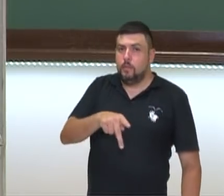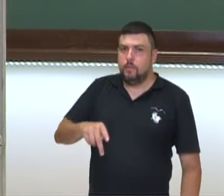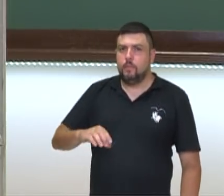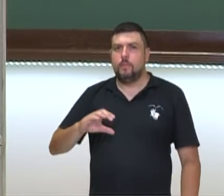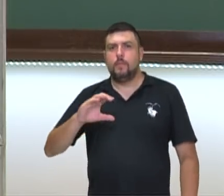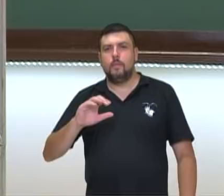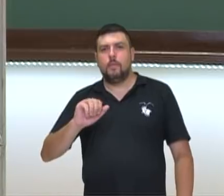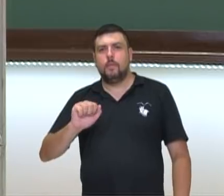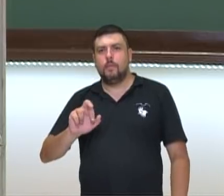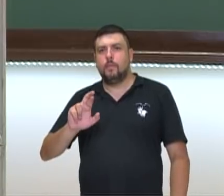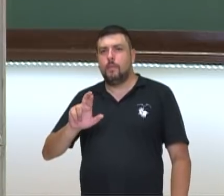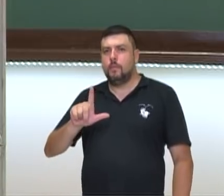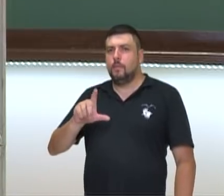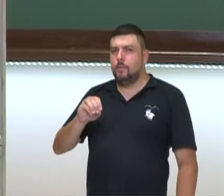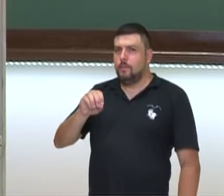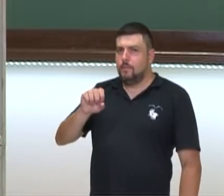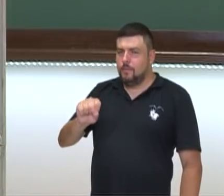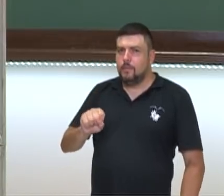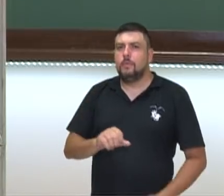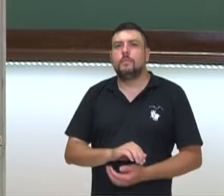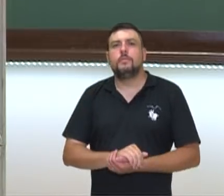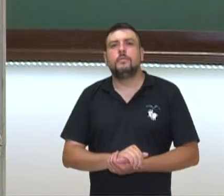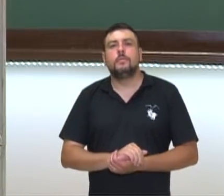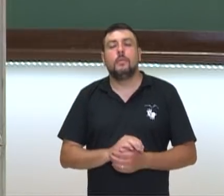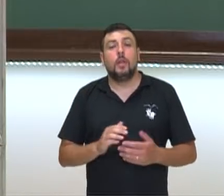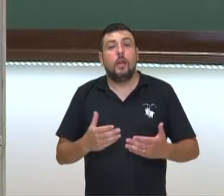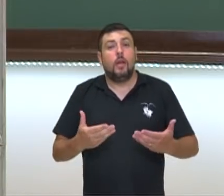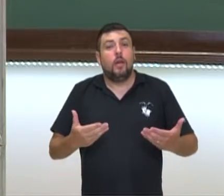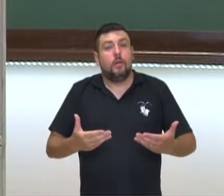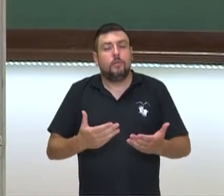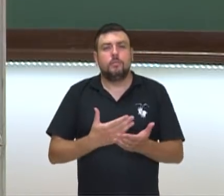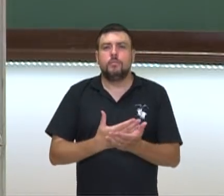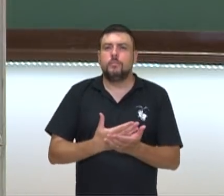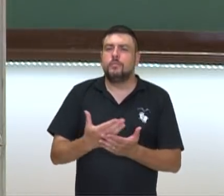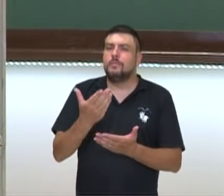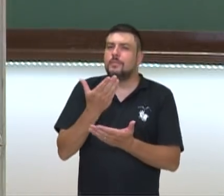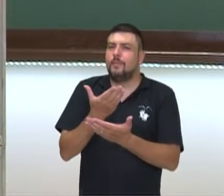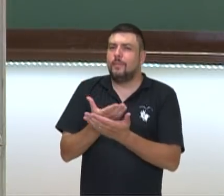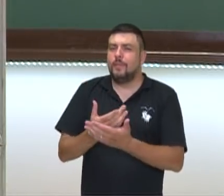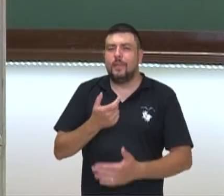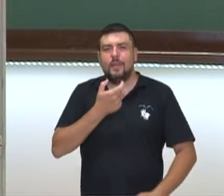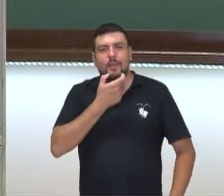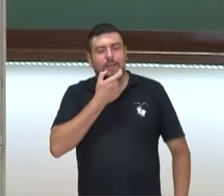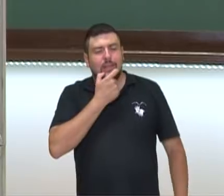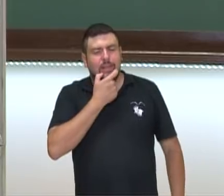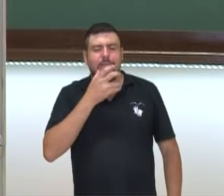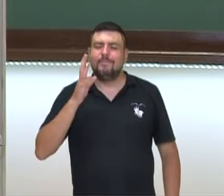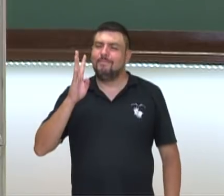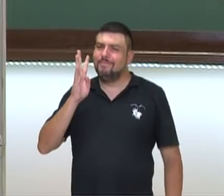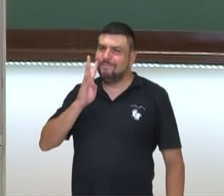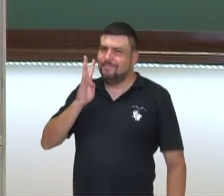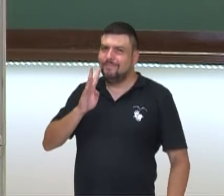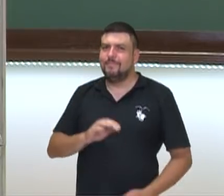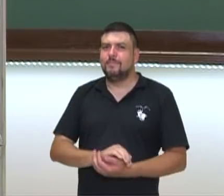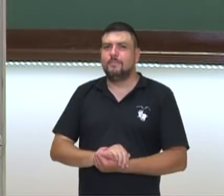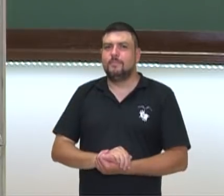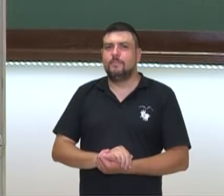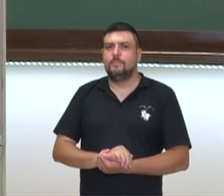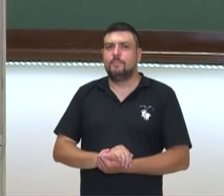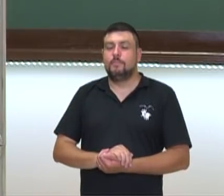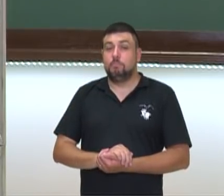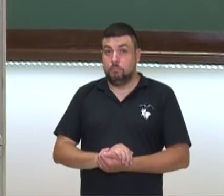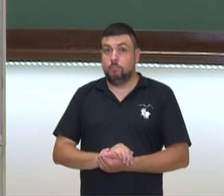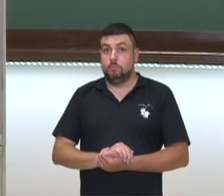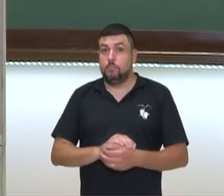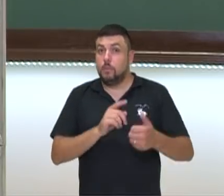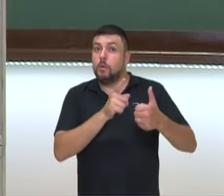professor Carlos, tá ok? E nós vamos começar uma aula de inglês bem bacana aqui, tá certo? Primeira coisa,